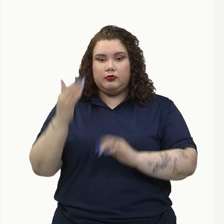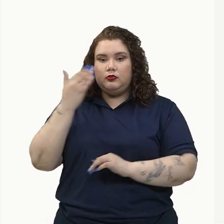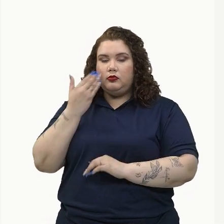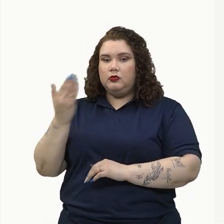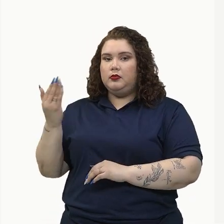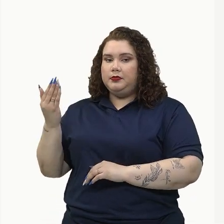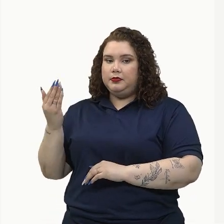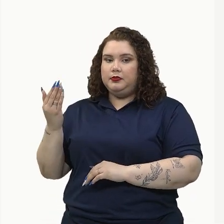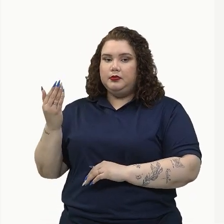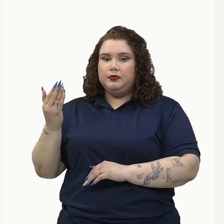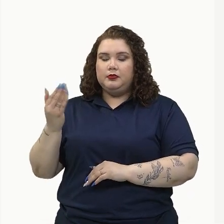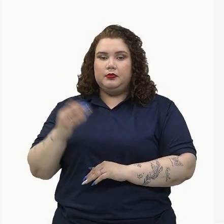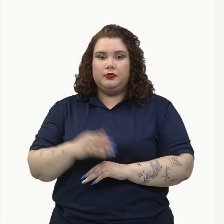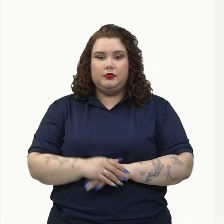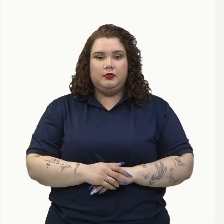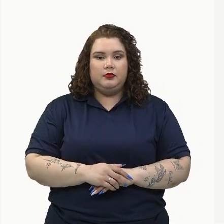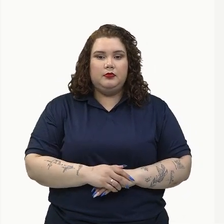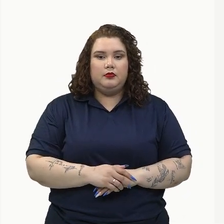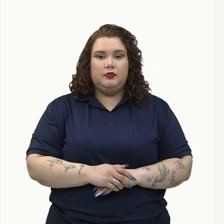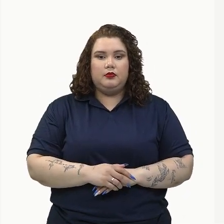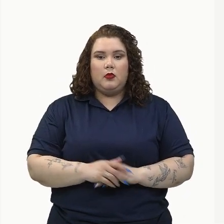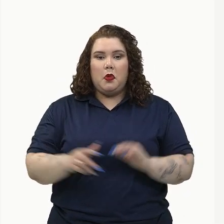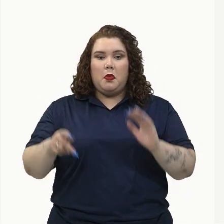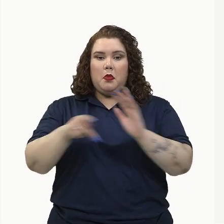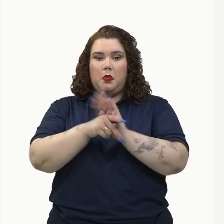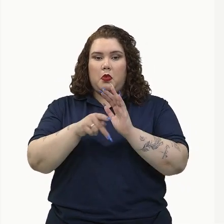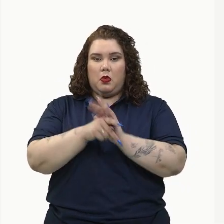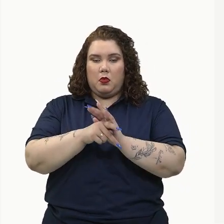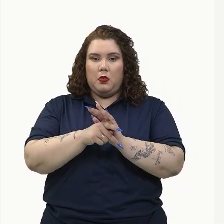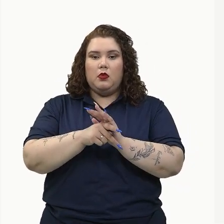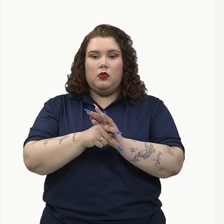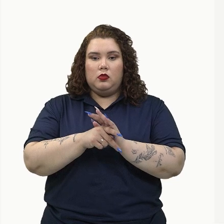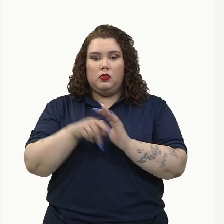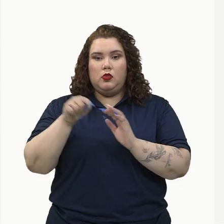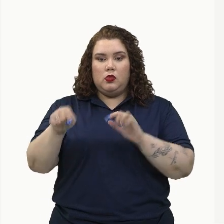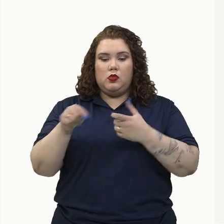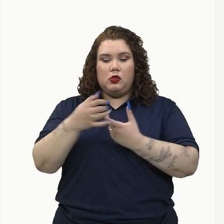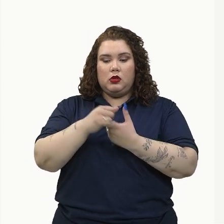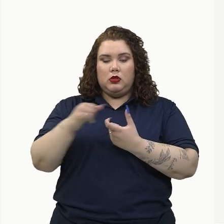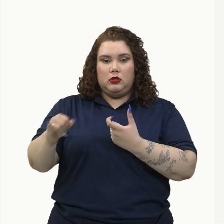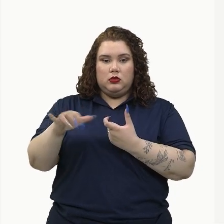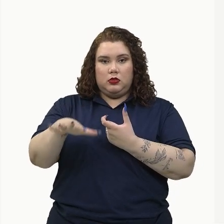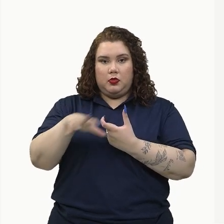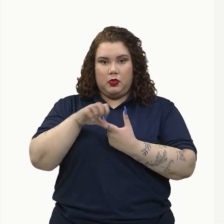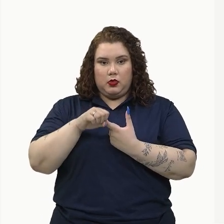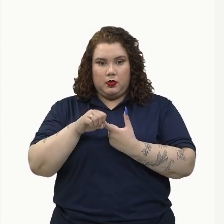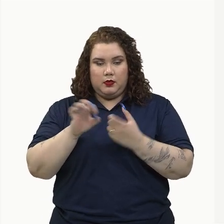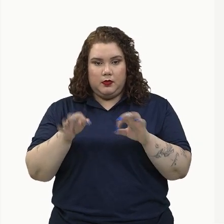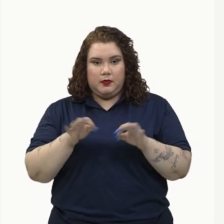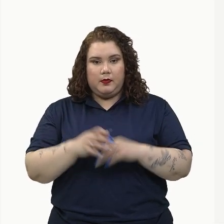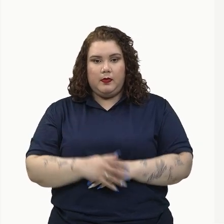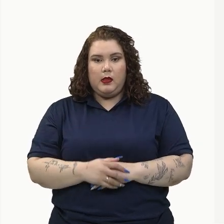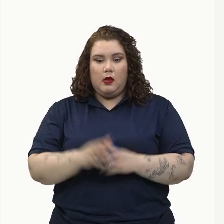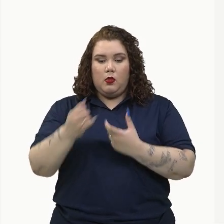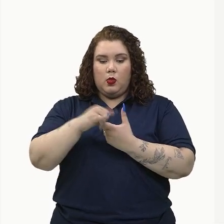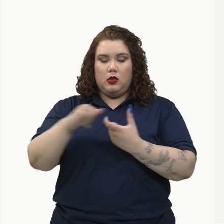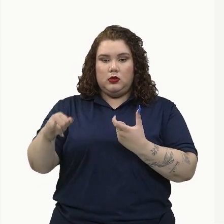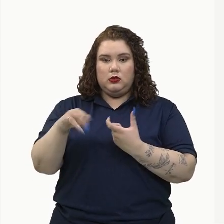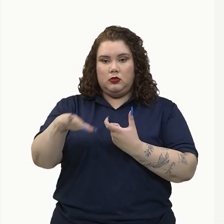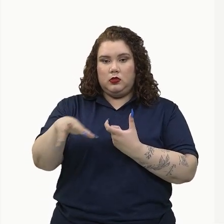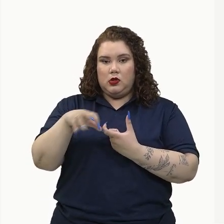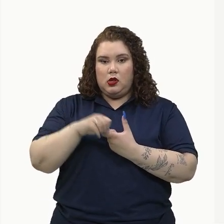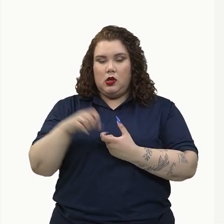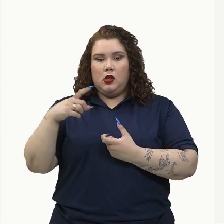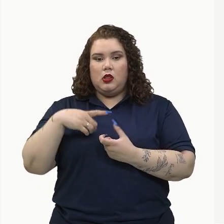contra a eletromotriz de um gerador. De um gerador não, de um receptor, desculpe. Os receptores possuem, então, uma